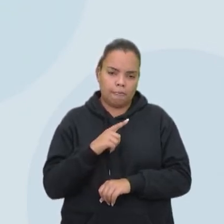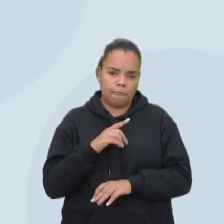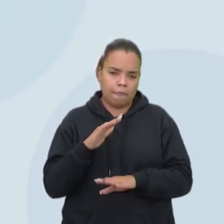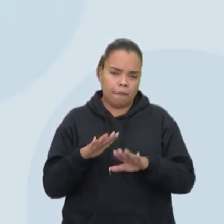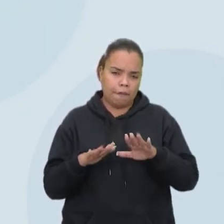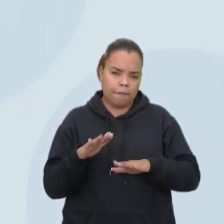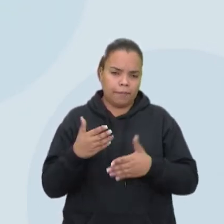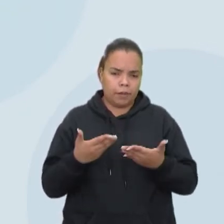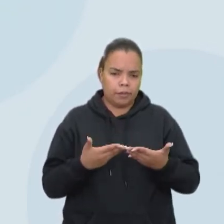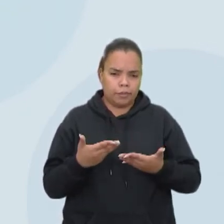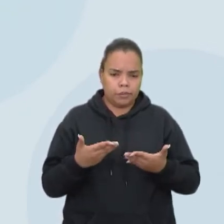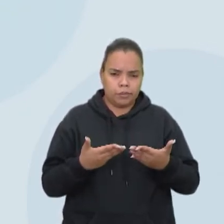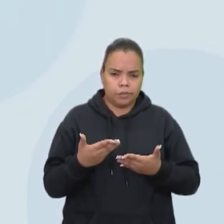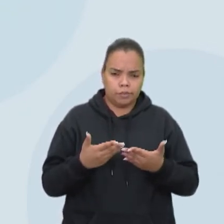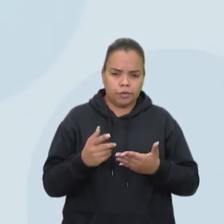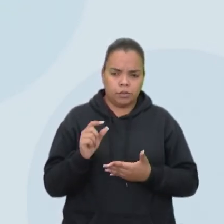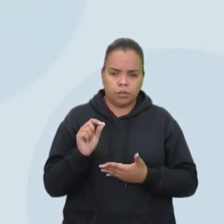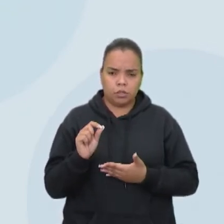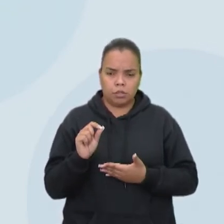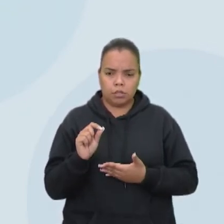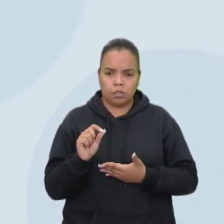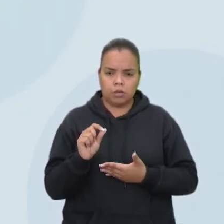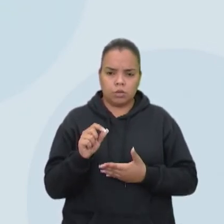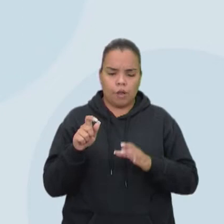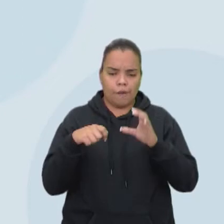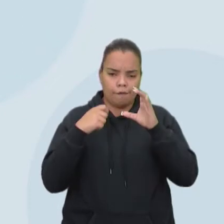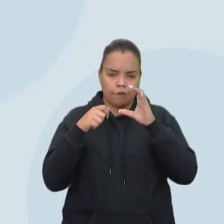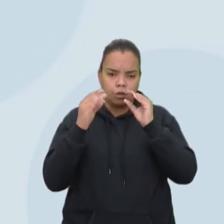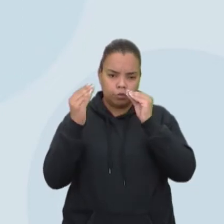é o alojamento, né, onde você coloca lá, posta o seu vídeo,